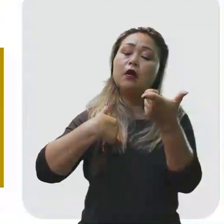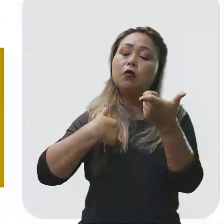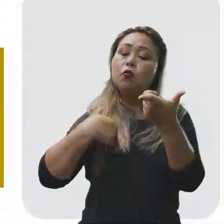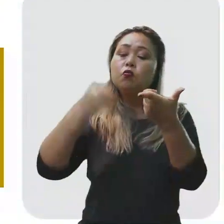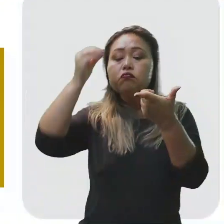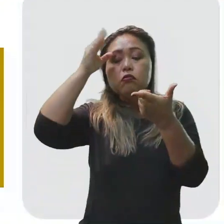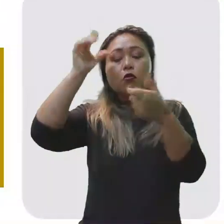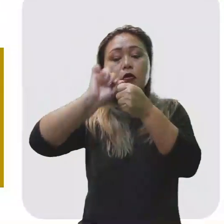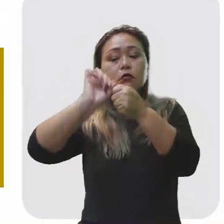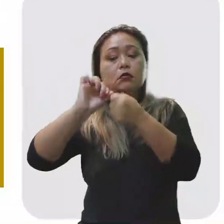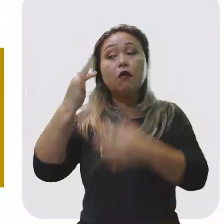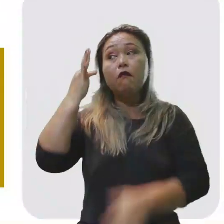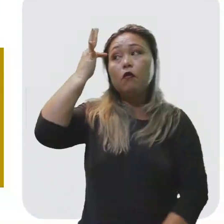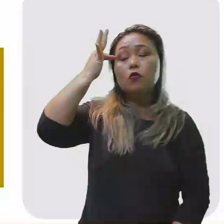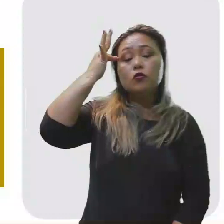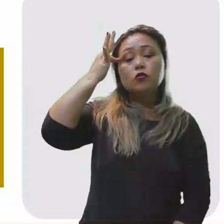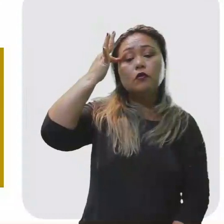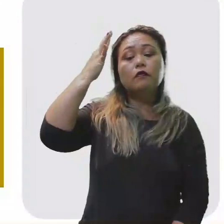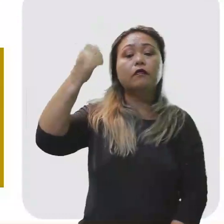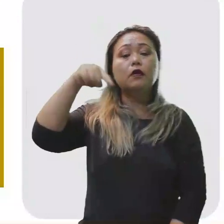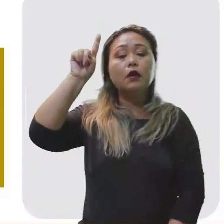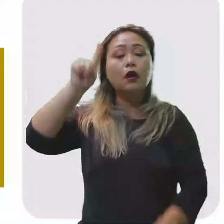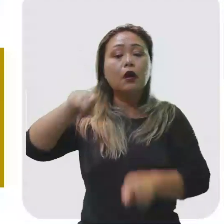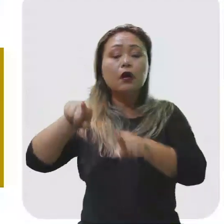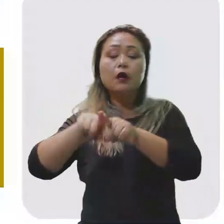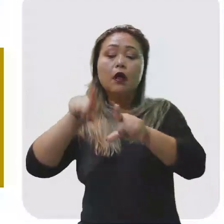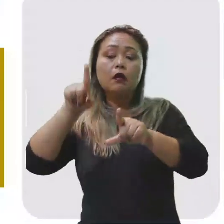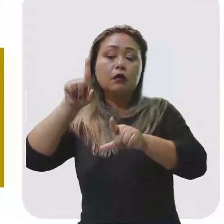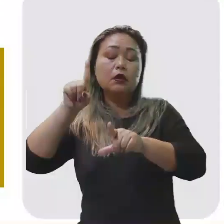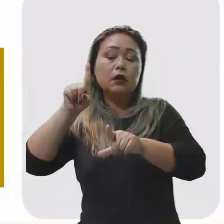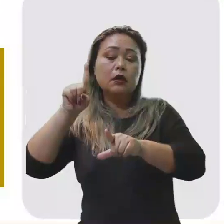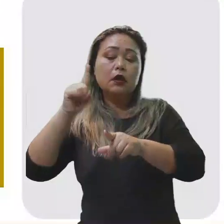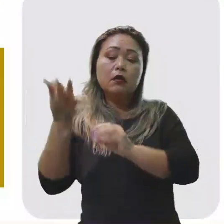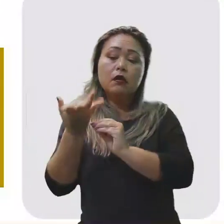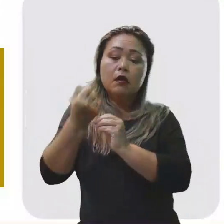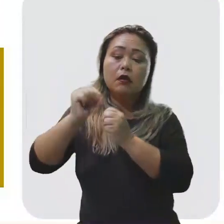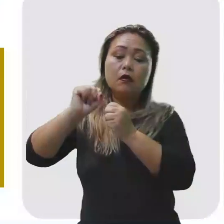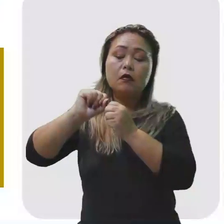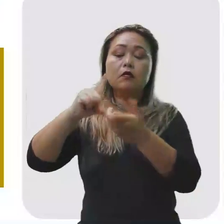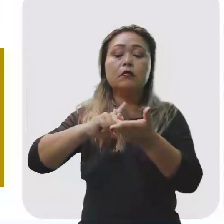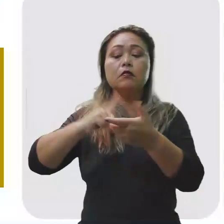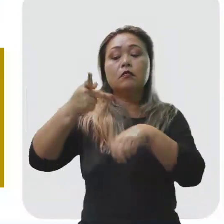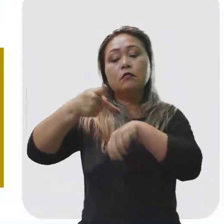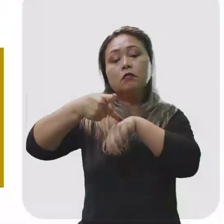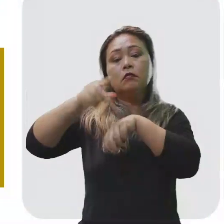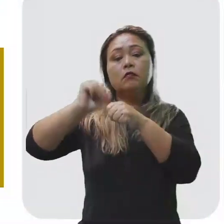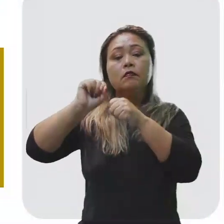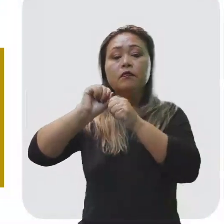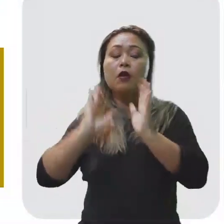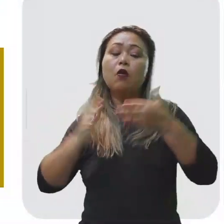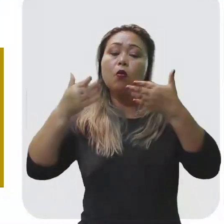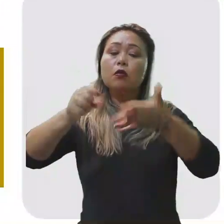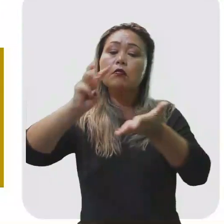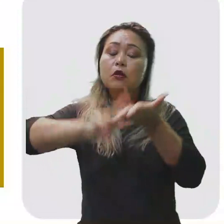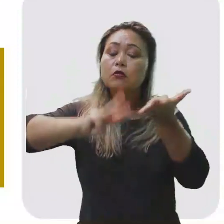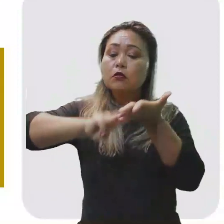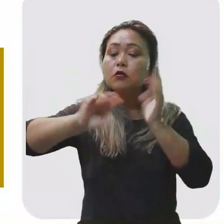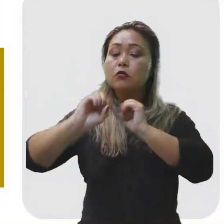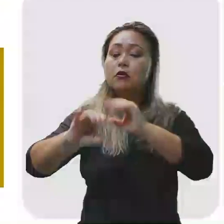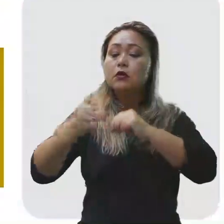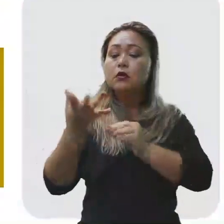filosofia e arte também, no fato de eu estar atuando. Tenho especialização em metodologia do ensino da arte e outros